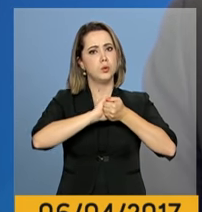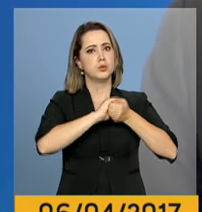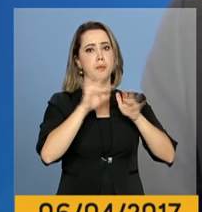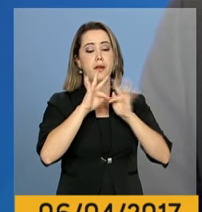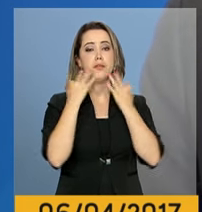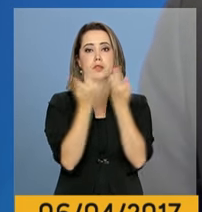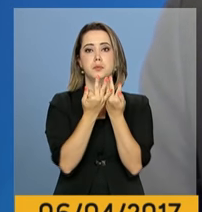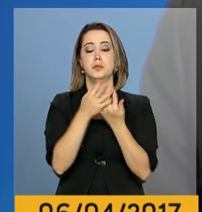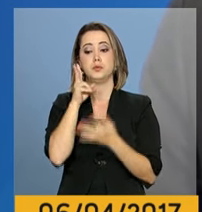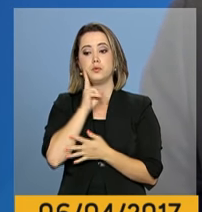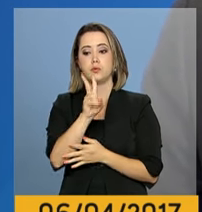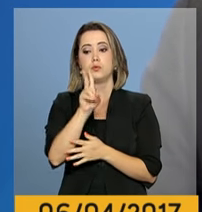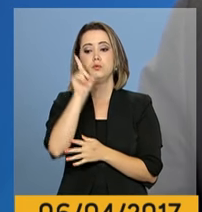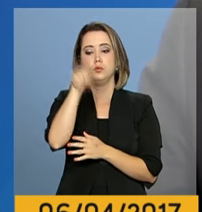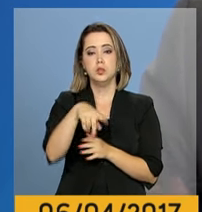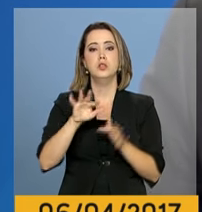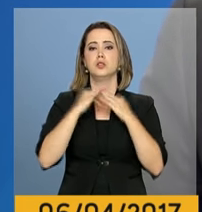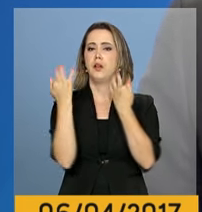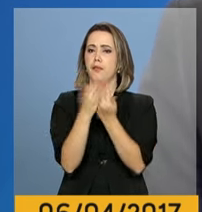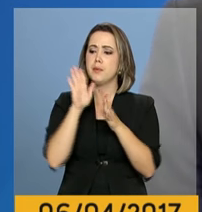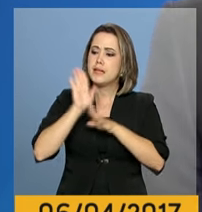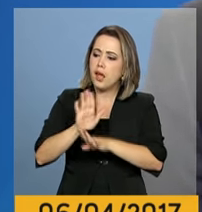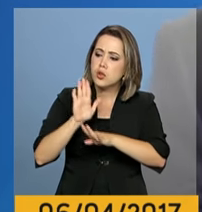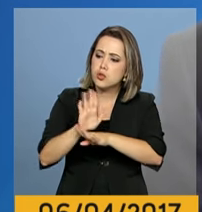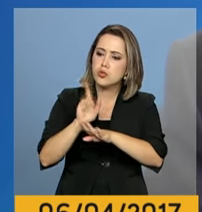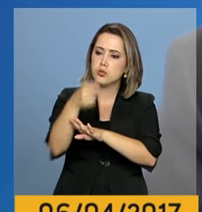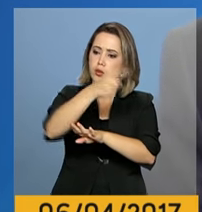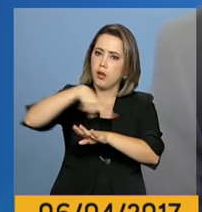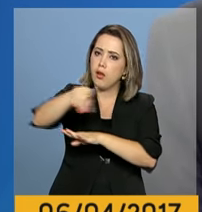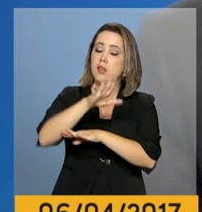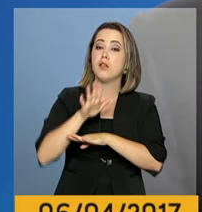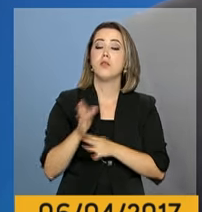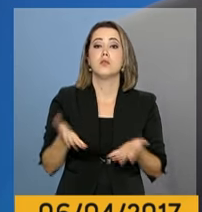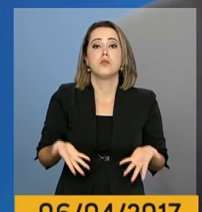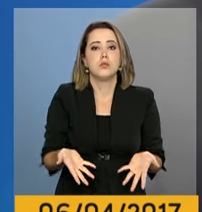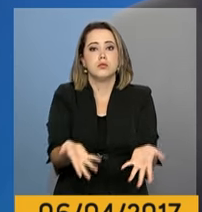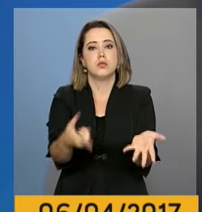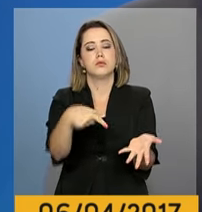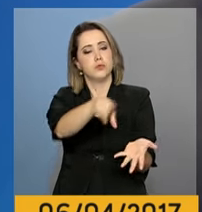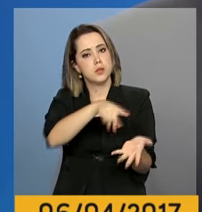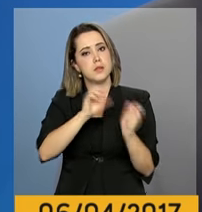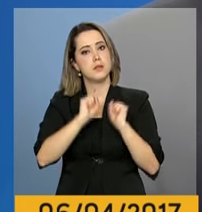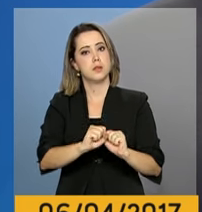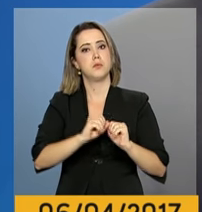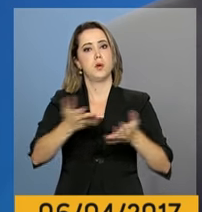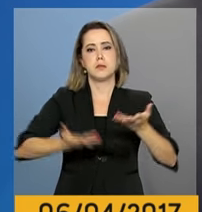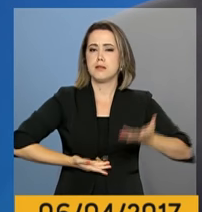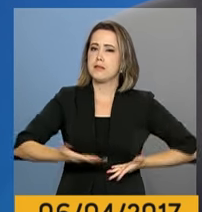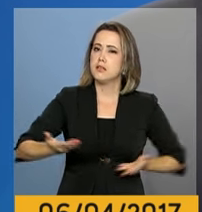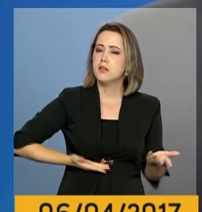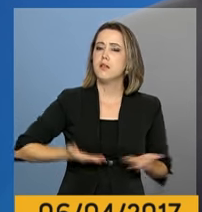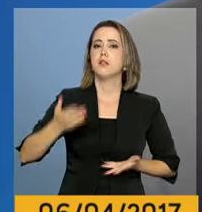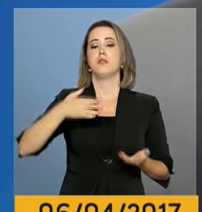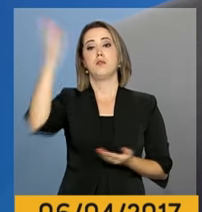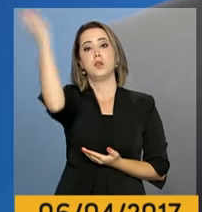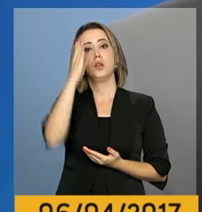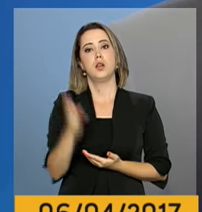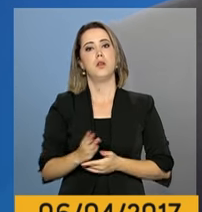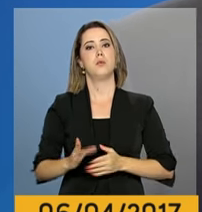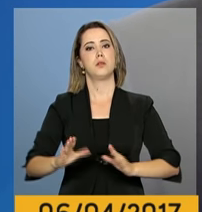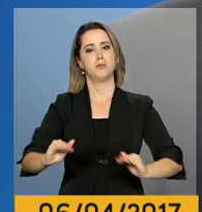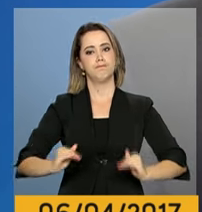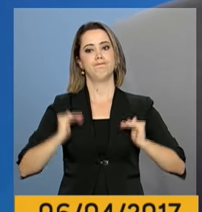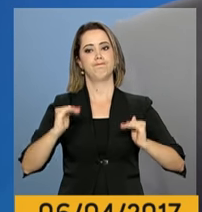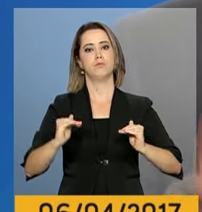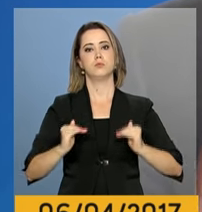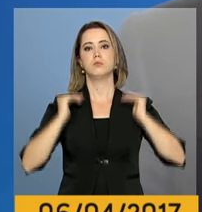o suporte para que os senhores façam e cumpram essa tarefa de servir ao Brasil com tanta hierarquia, com